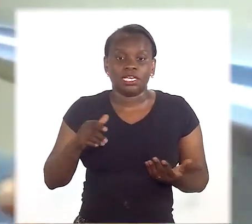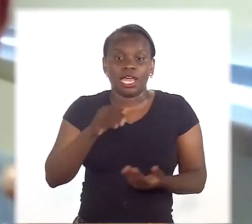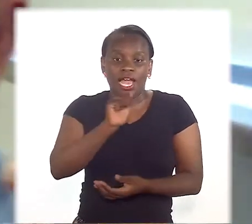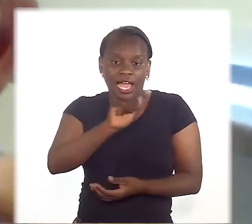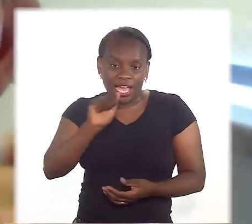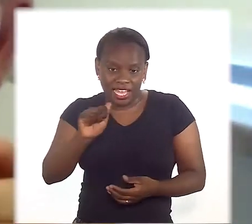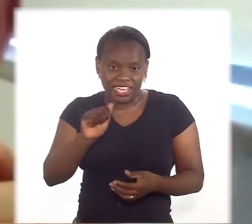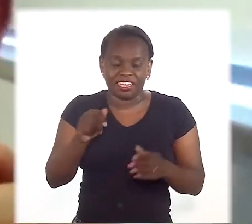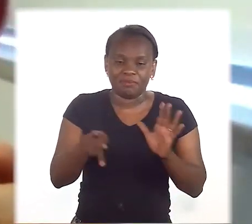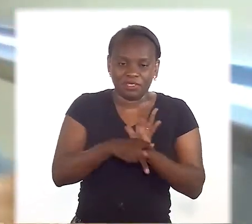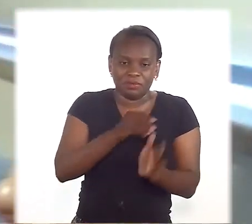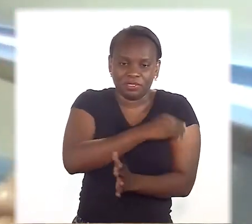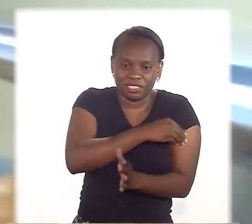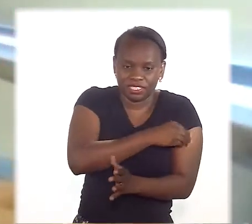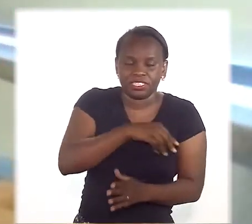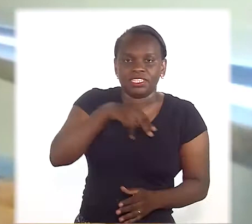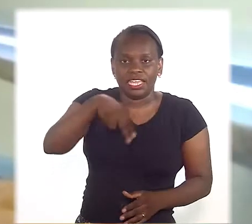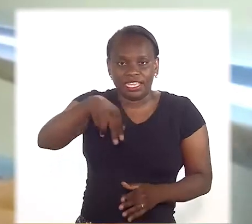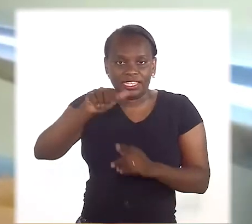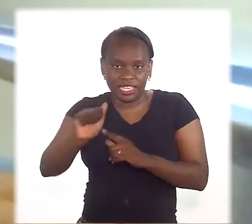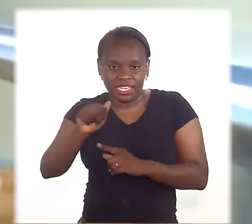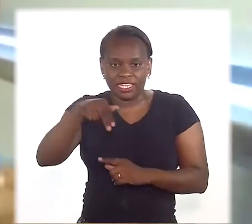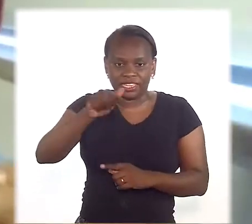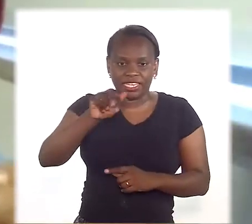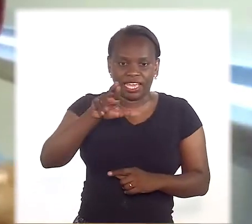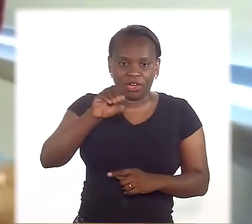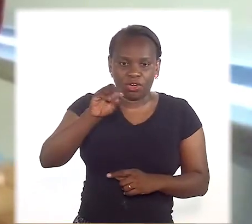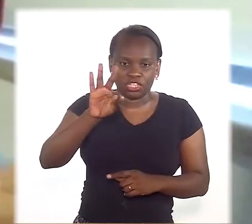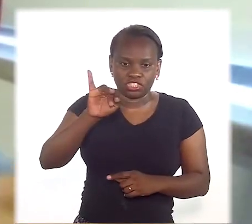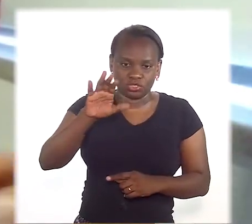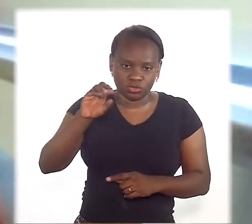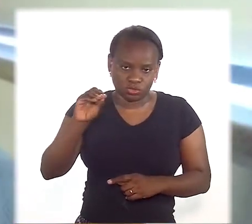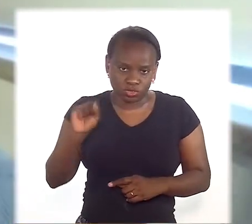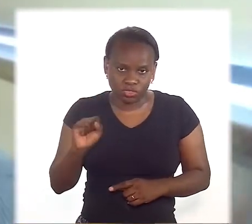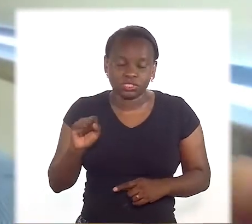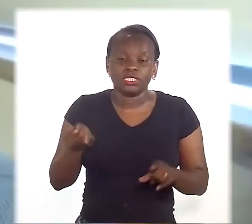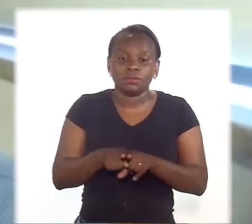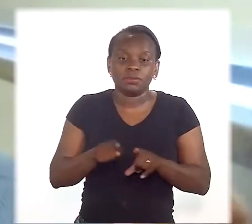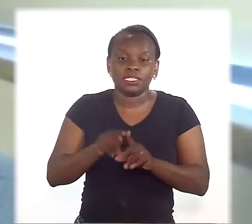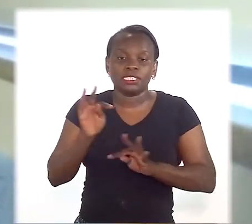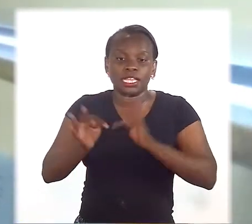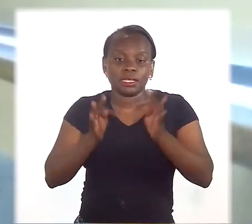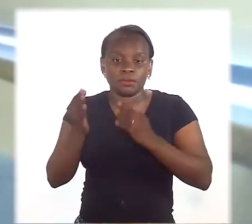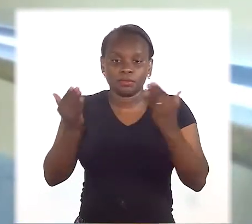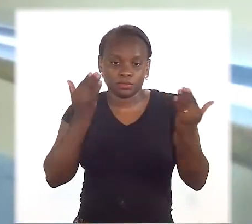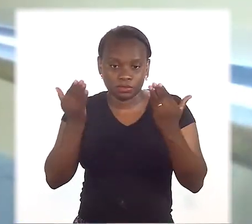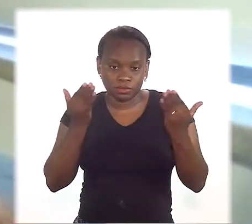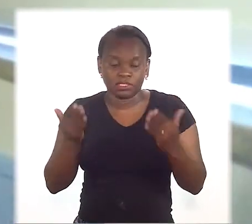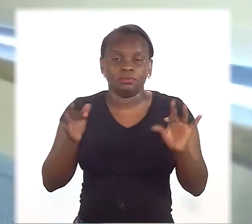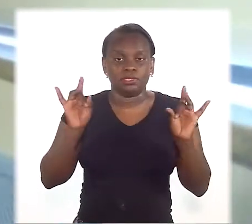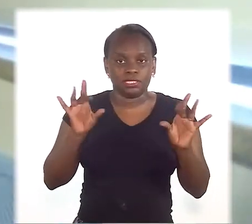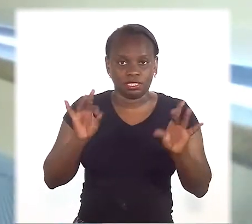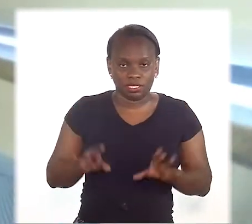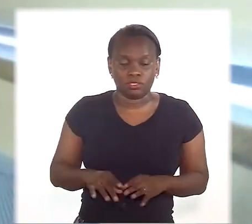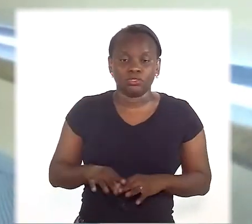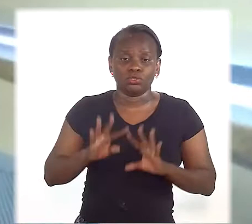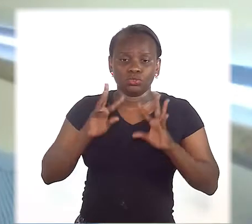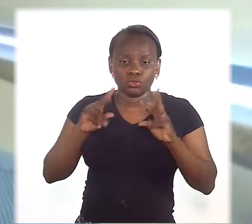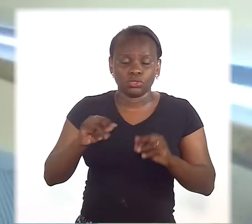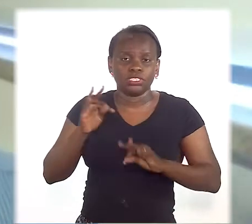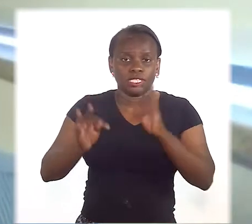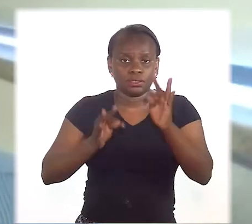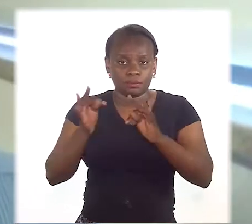como Alcoólicos Anônimos, como Narcóticos Anônimos, e psicoterapeutas especializados. Todo